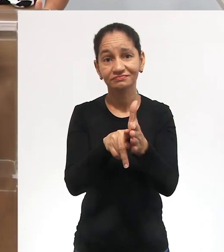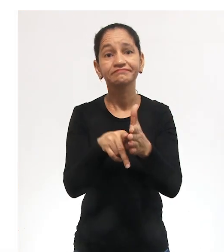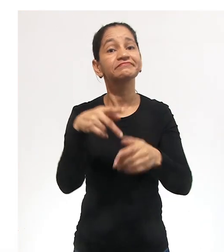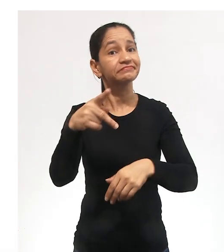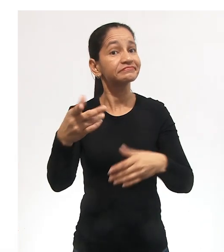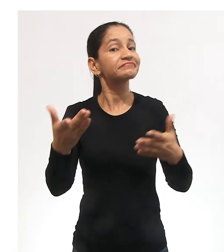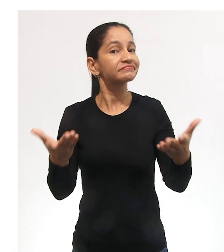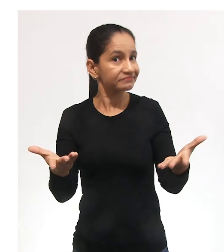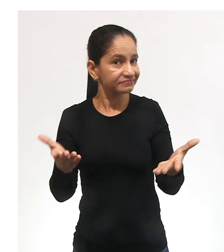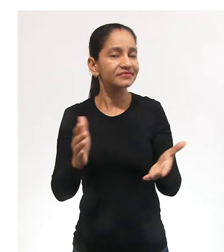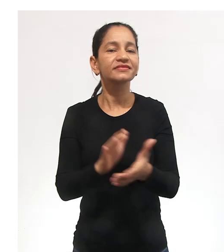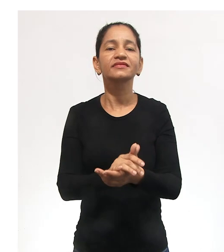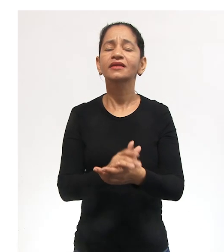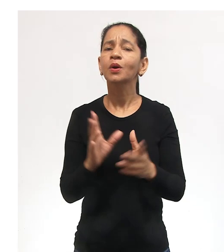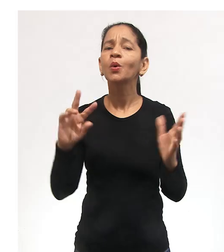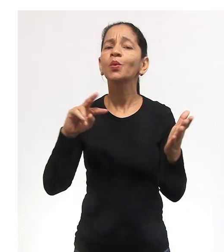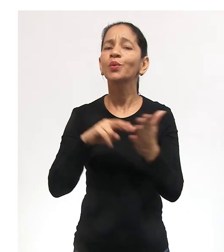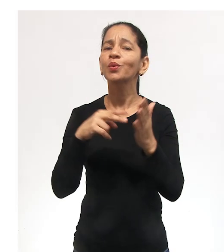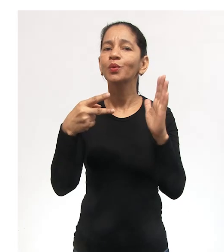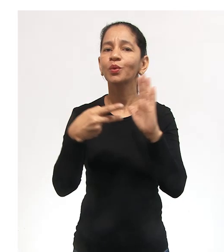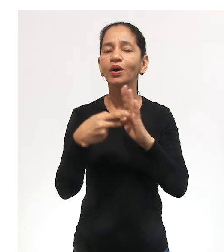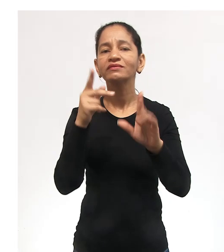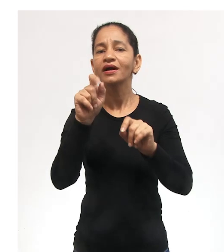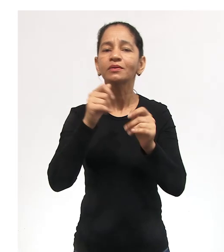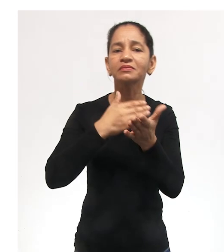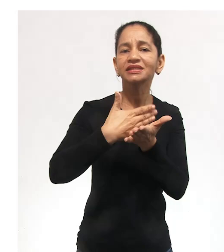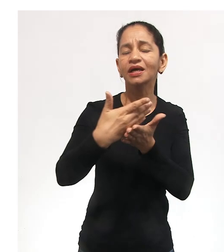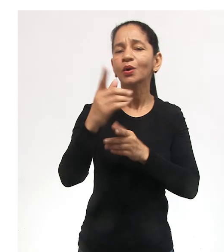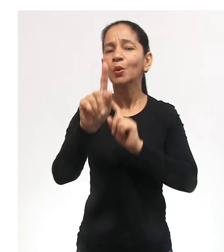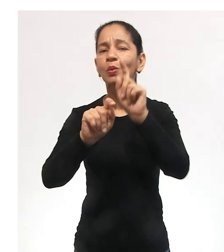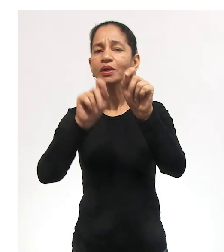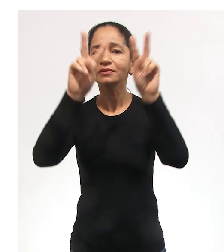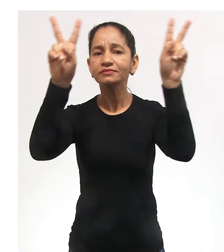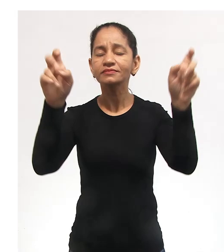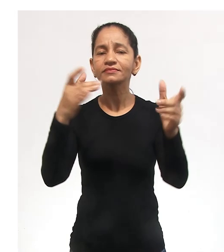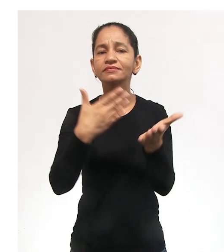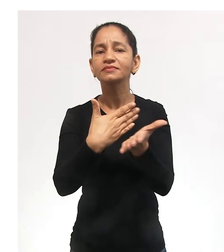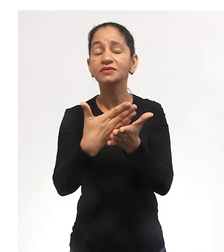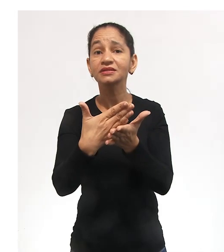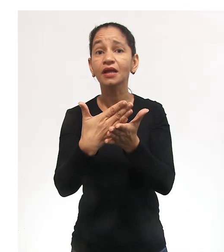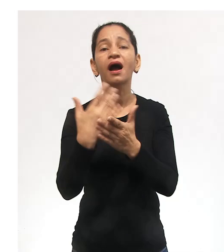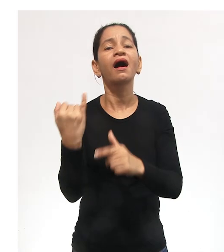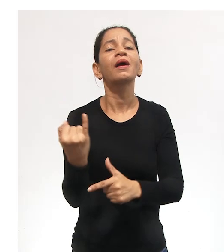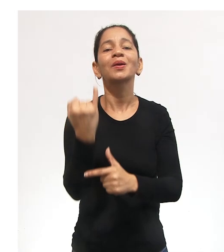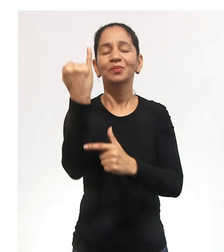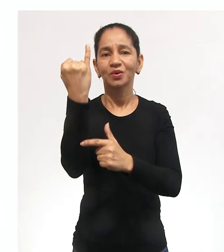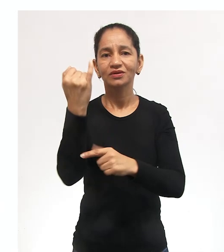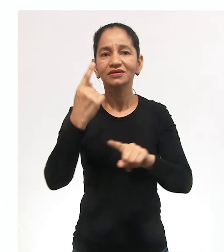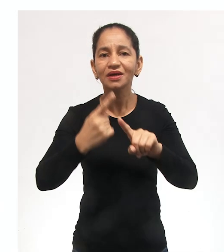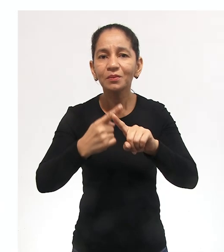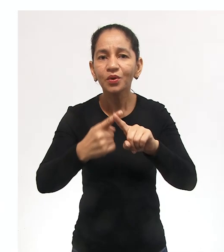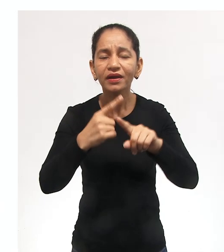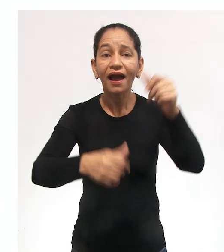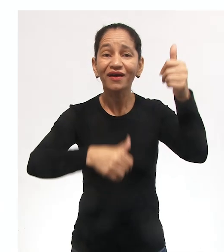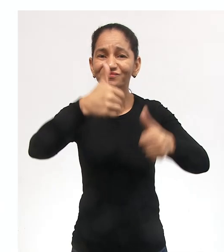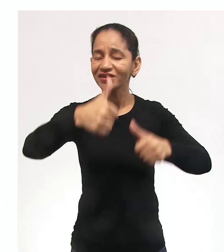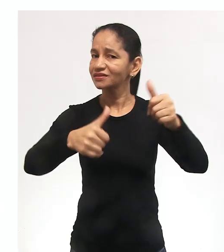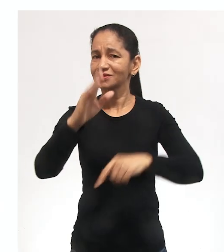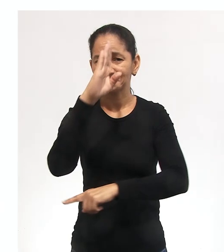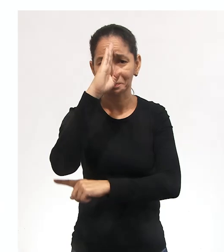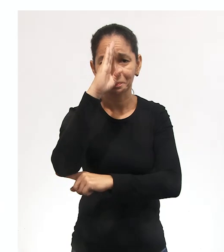recreação. Nesse sentido, nós vamos começar falando sobre a importância da avaliação.